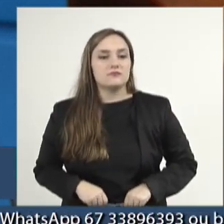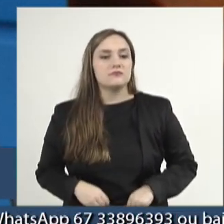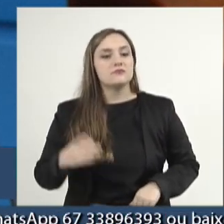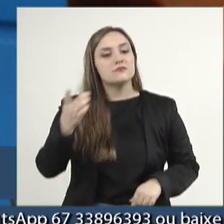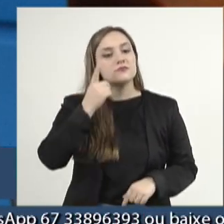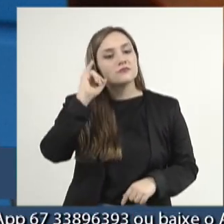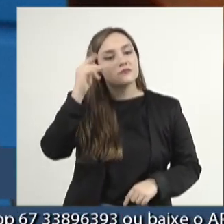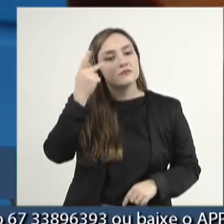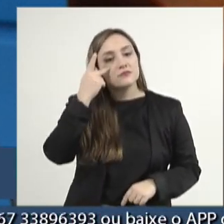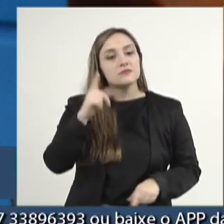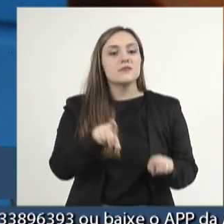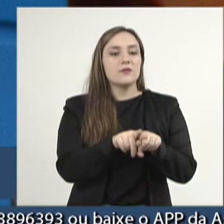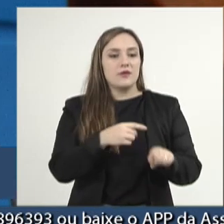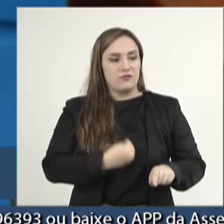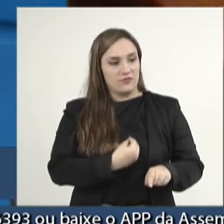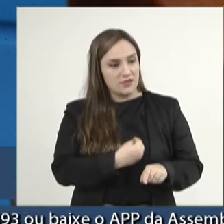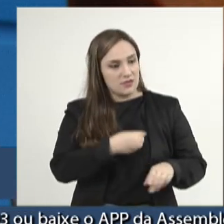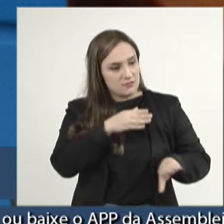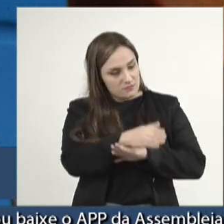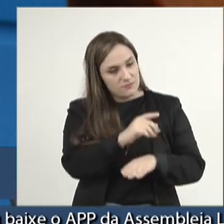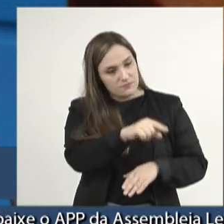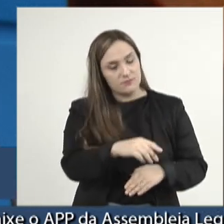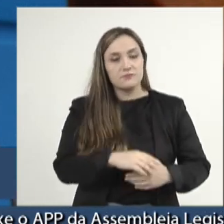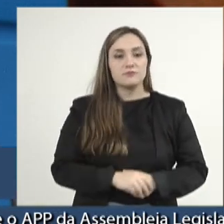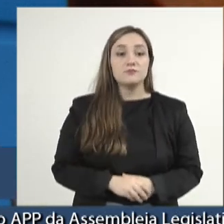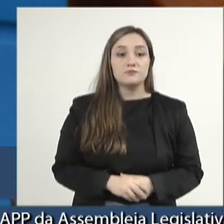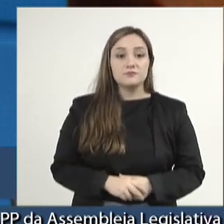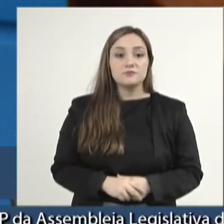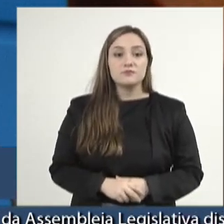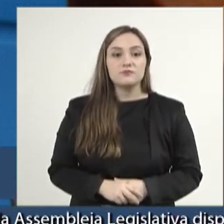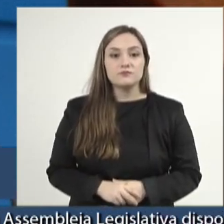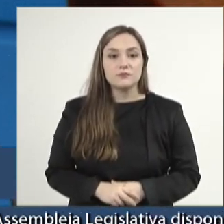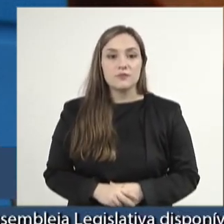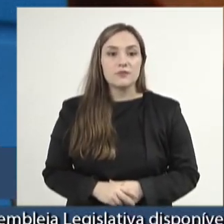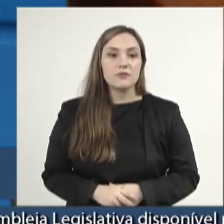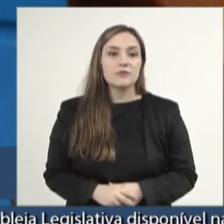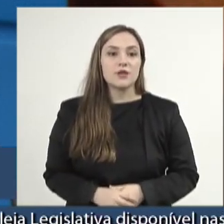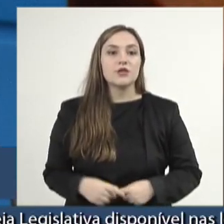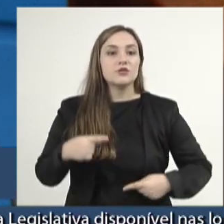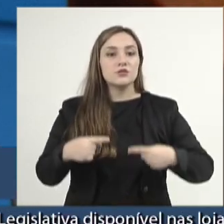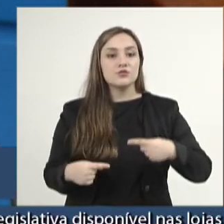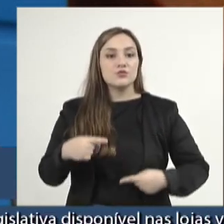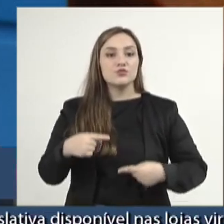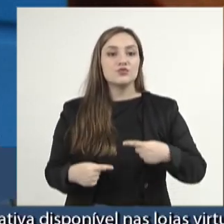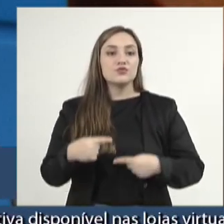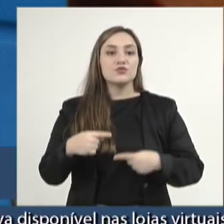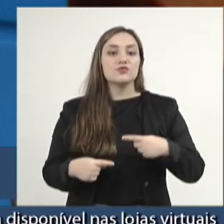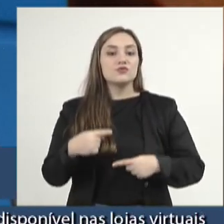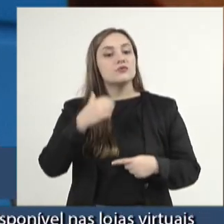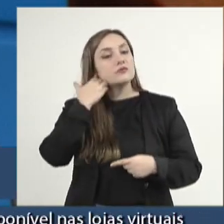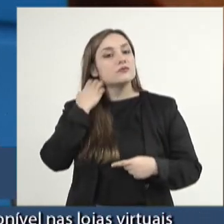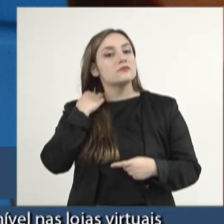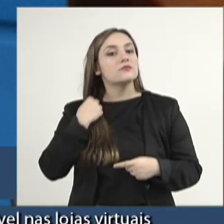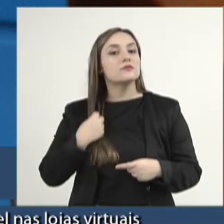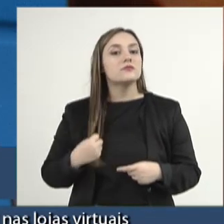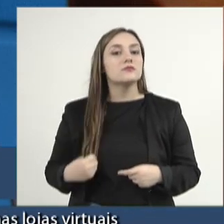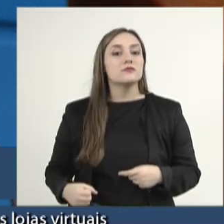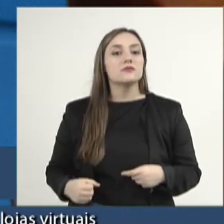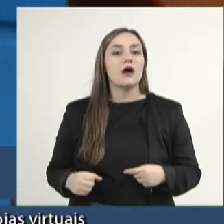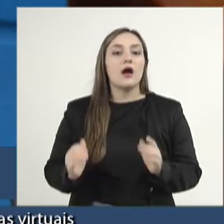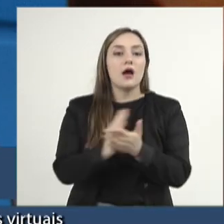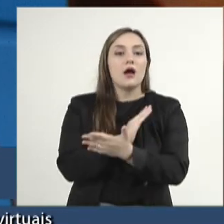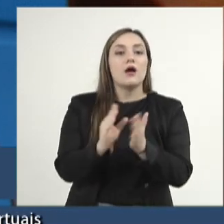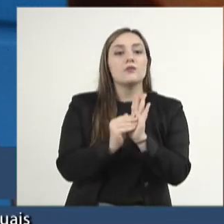João Henrique esteve presente, para discutir, junto com os deputados, indicações onde